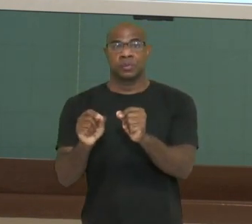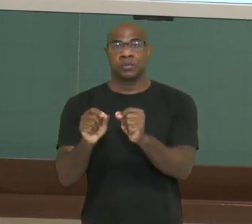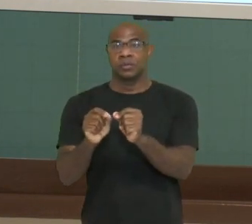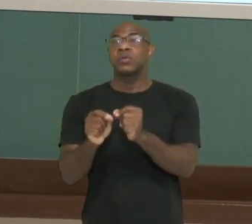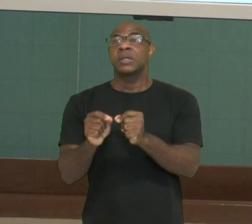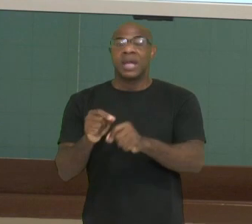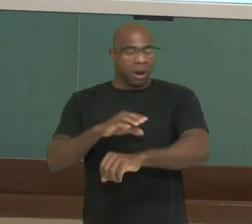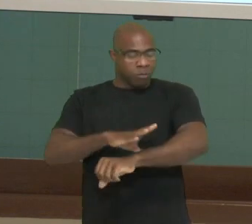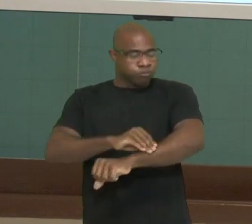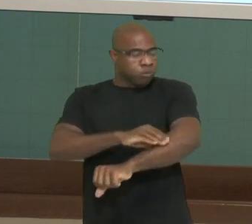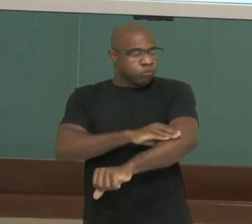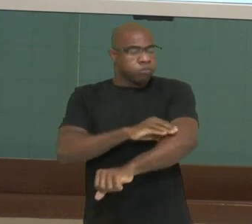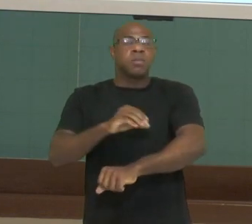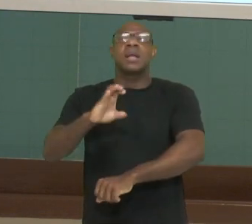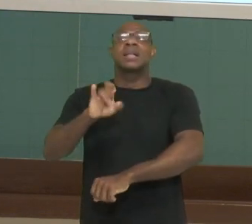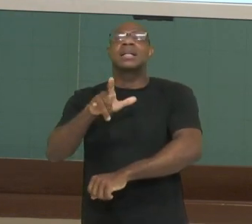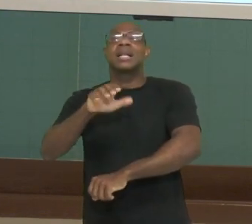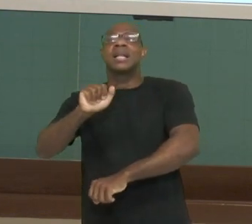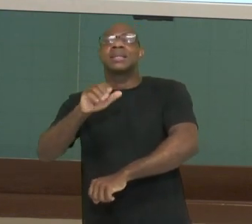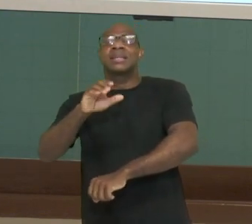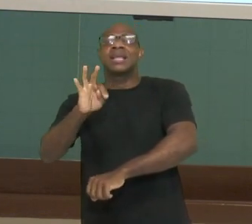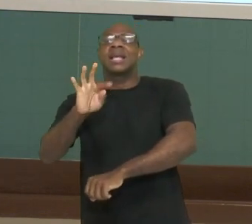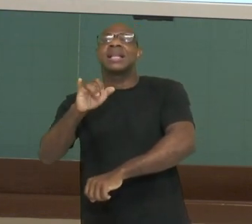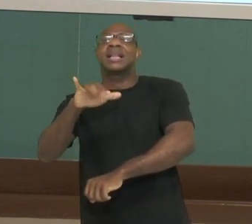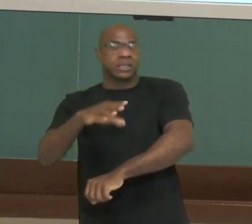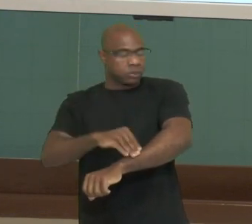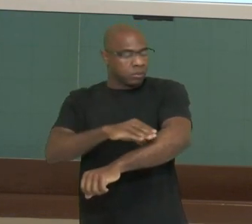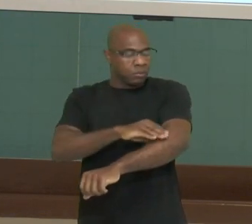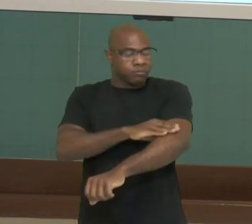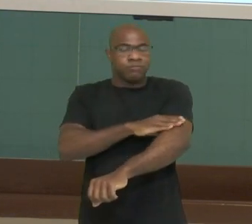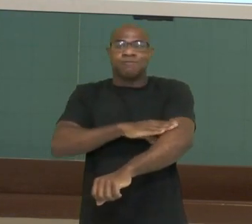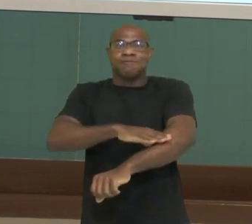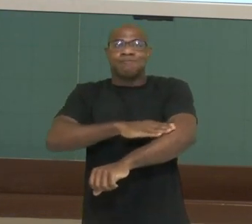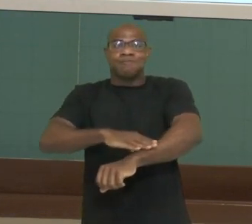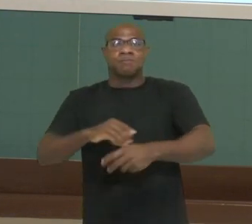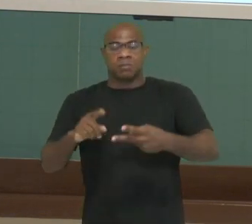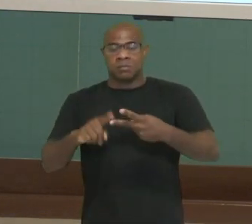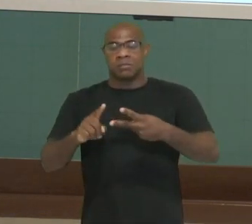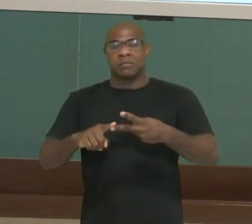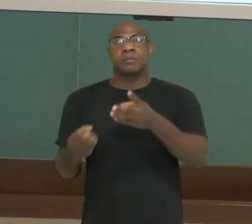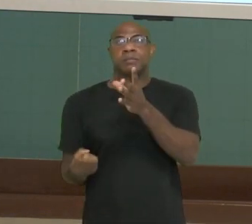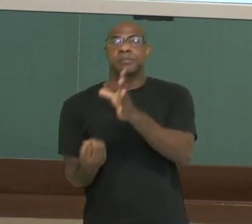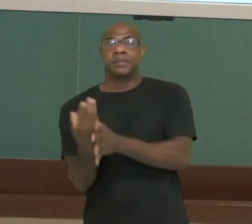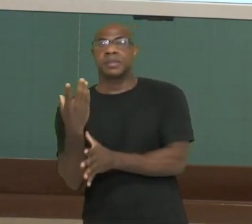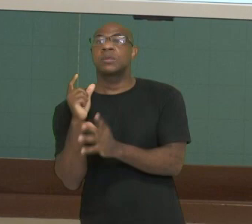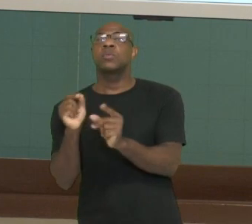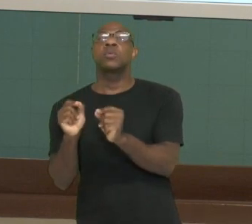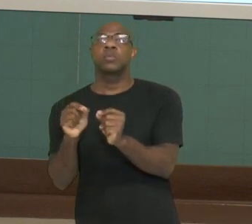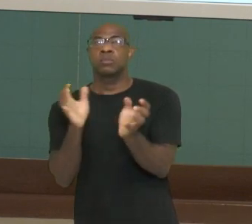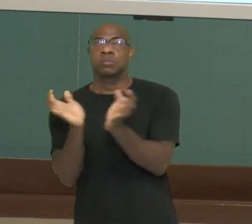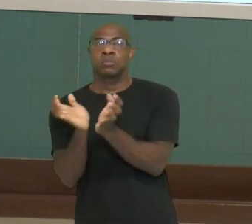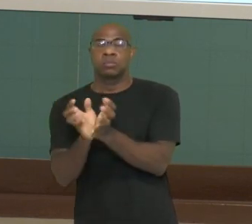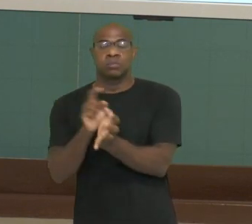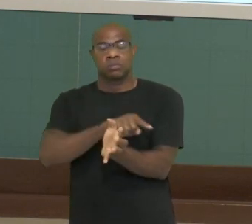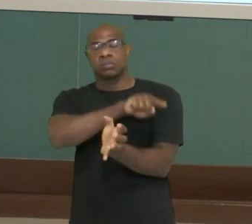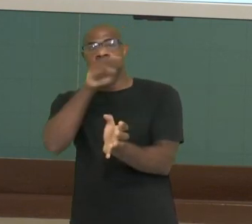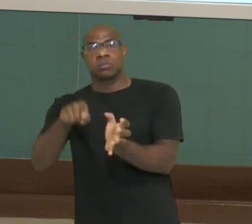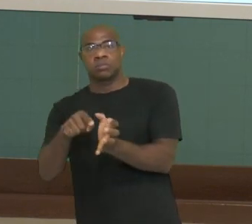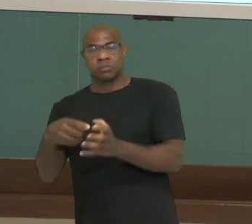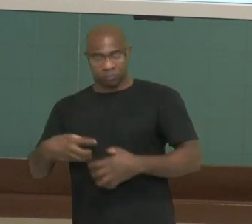tecidos. Um conjunto de tecidos, a formação de